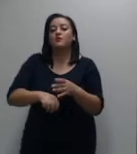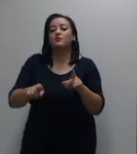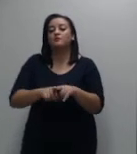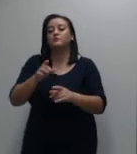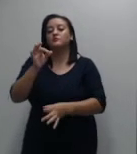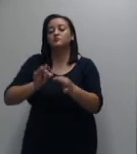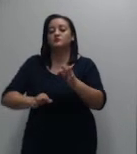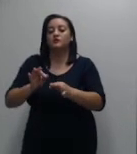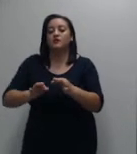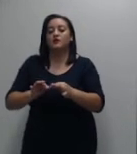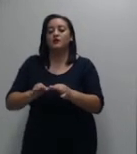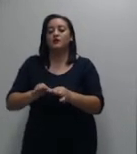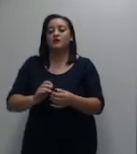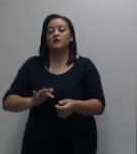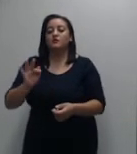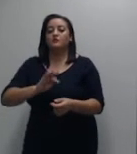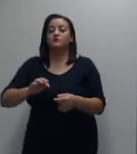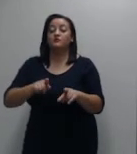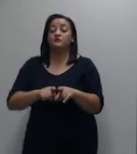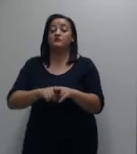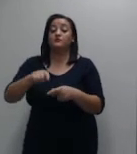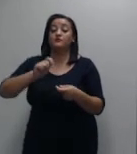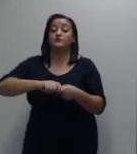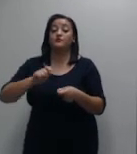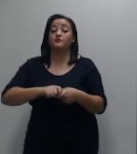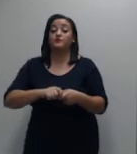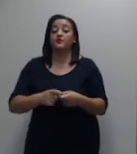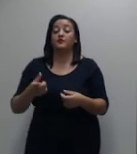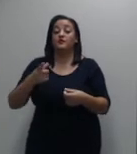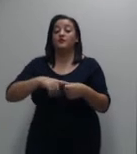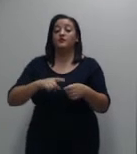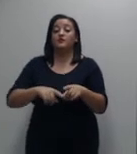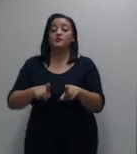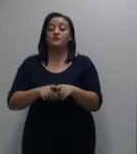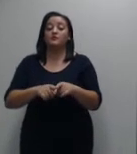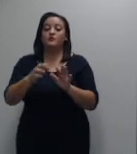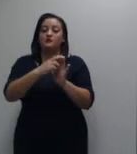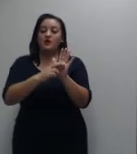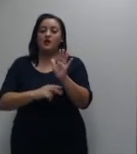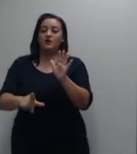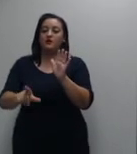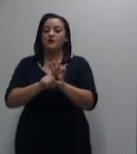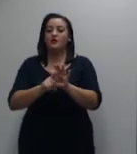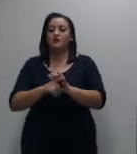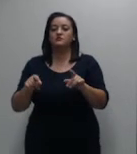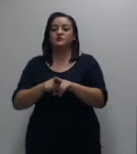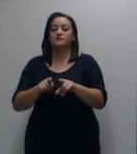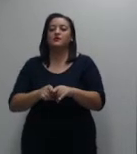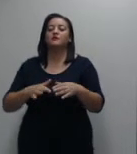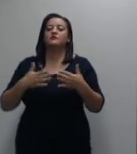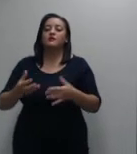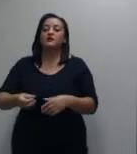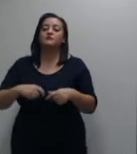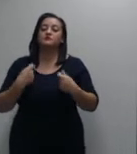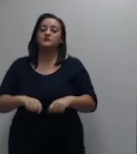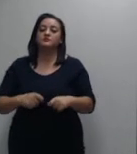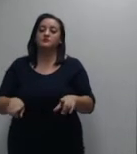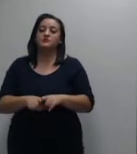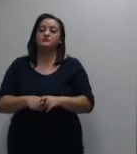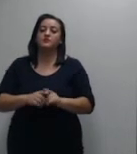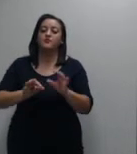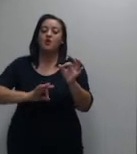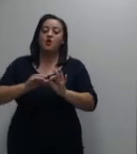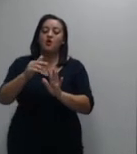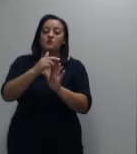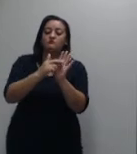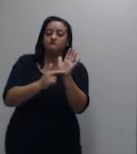é uma faculdade dada ao credor ou normas legais para tanto há necessidade de preenchimento dos